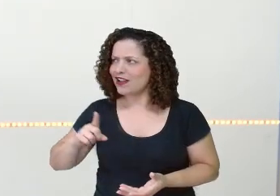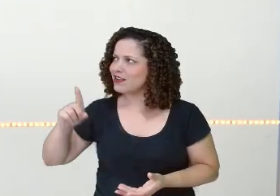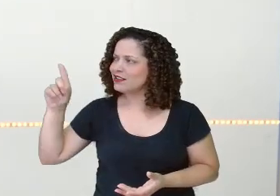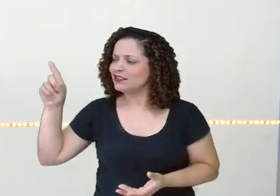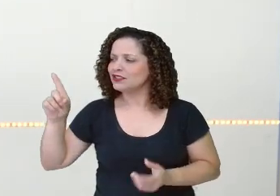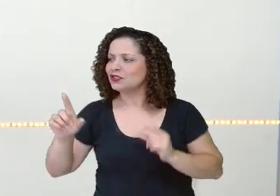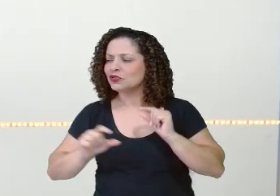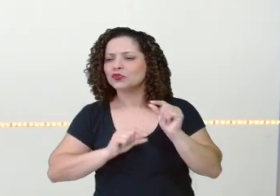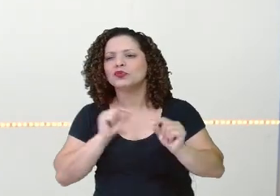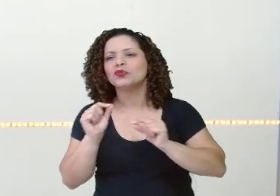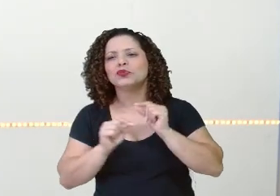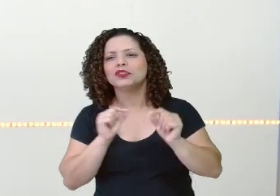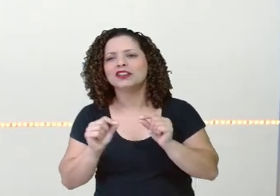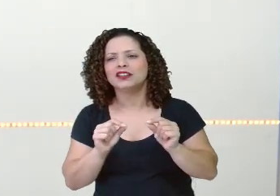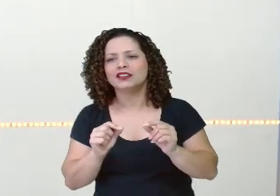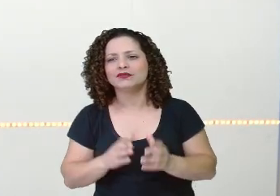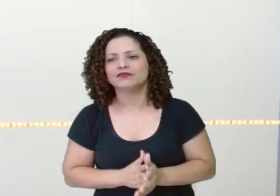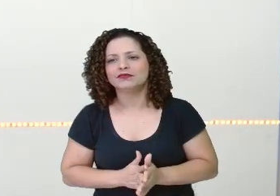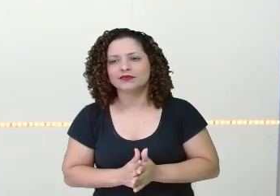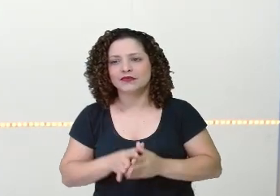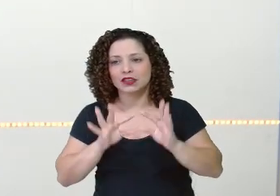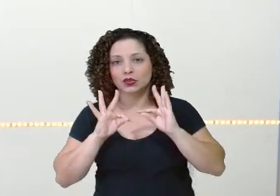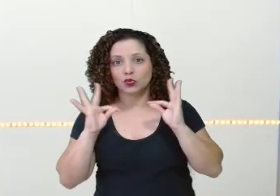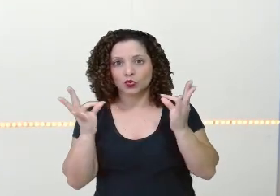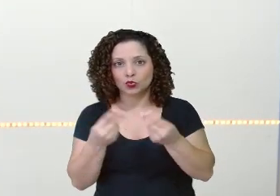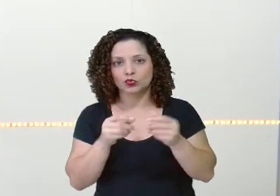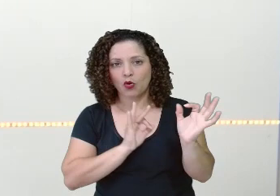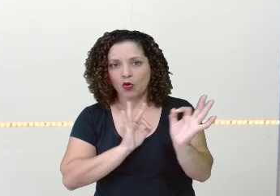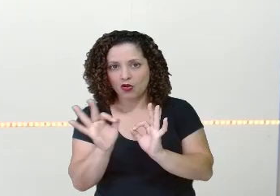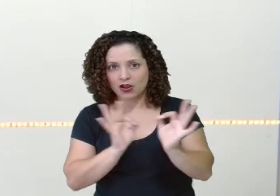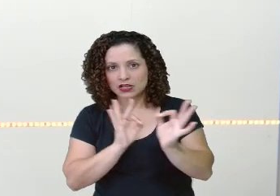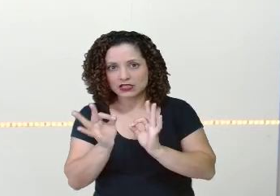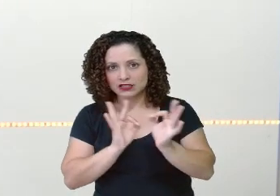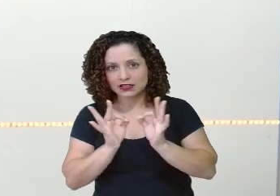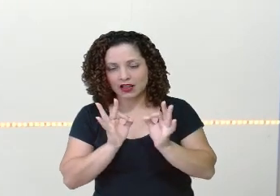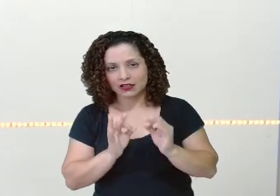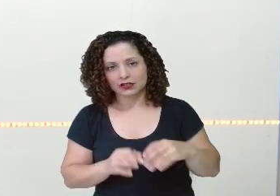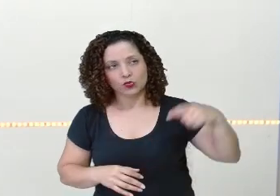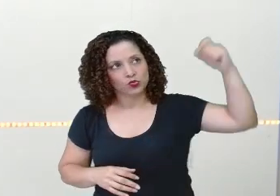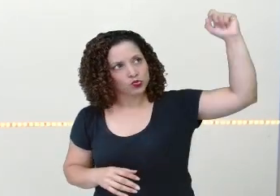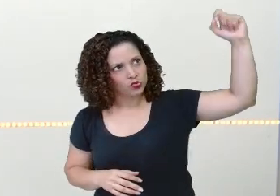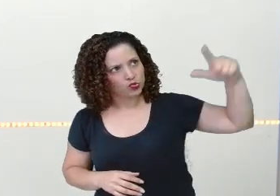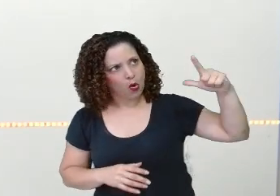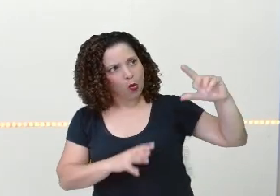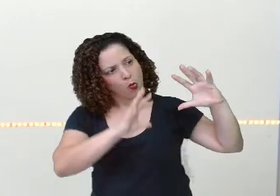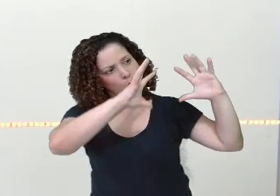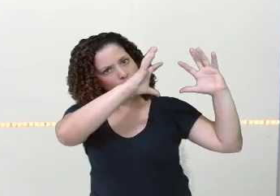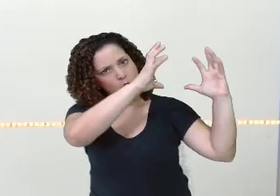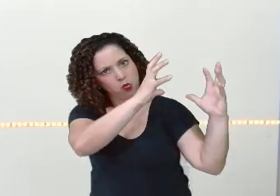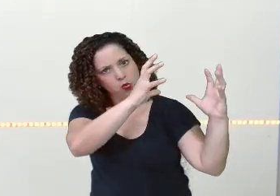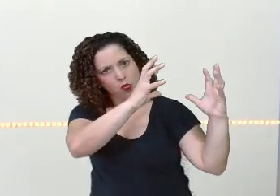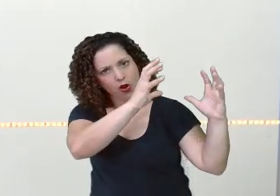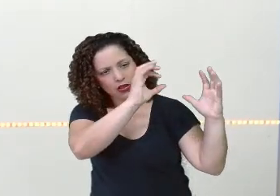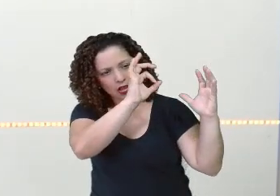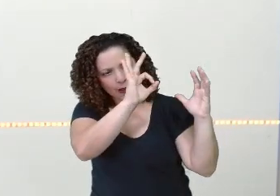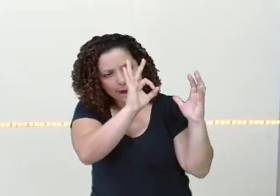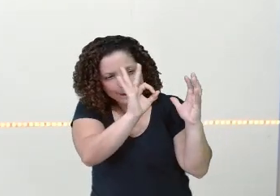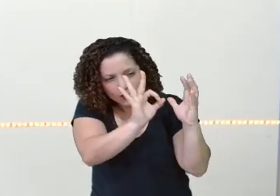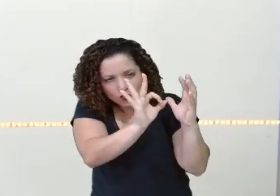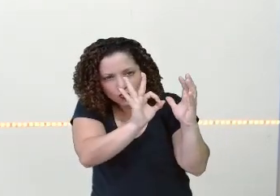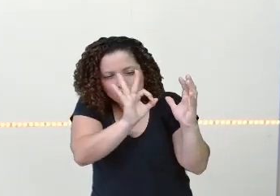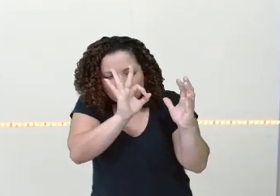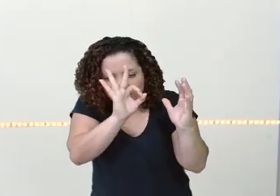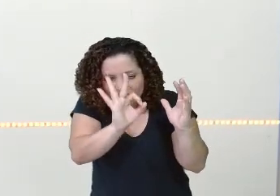ver aqui, eles estão em ordem no sistema solar. Então tem aqui, ó, em ordem, Mercúrio,